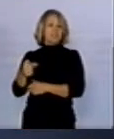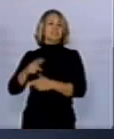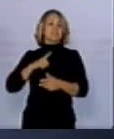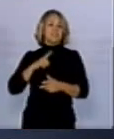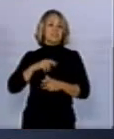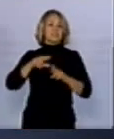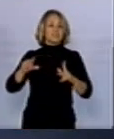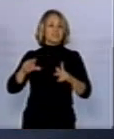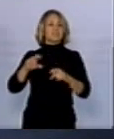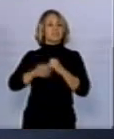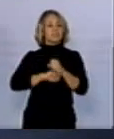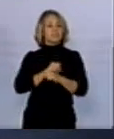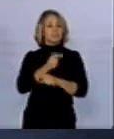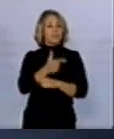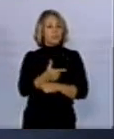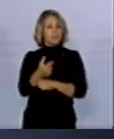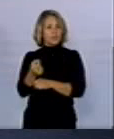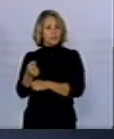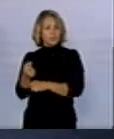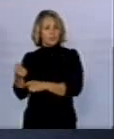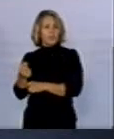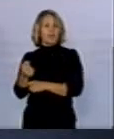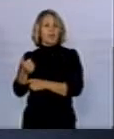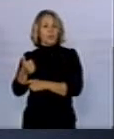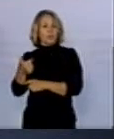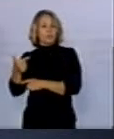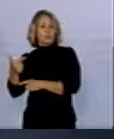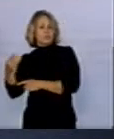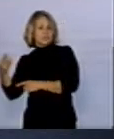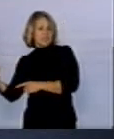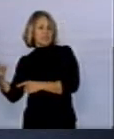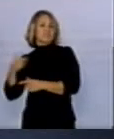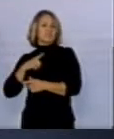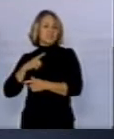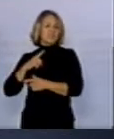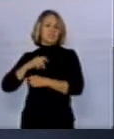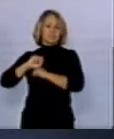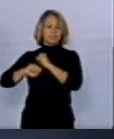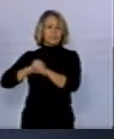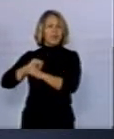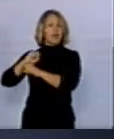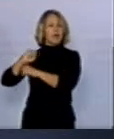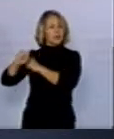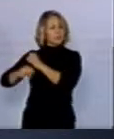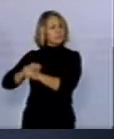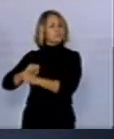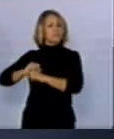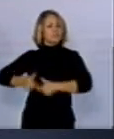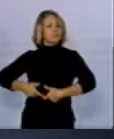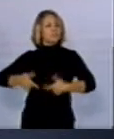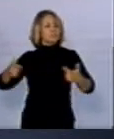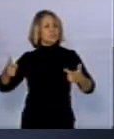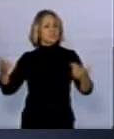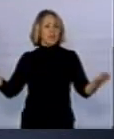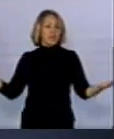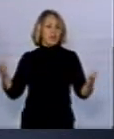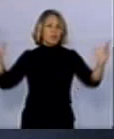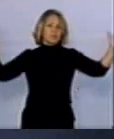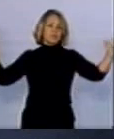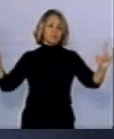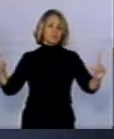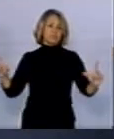2001, 2, 3, nós temos o auge de municípios atendidos, em torno de 300, e de lá para cá o número só